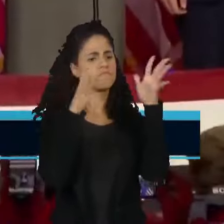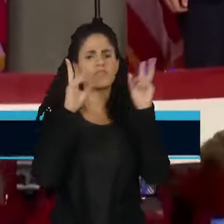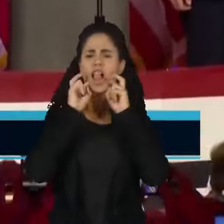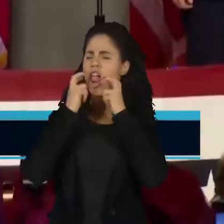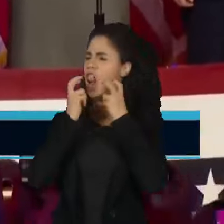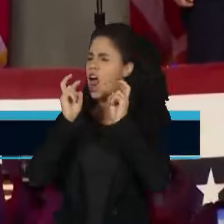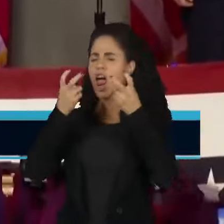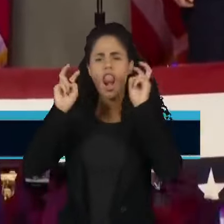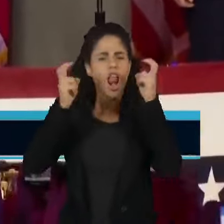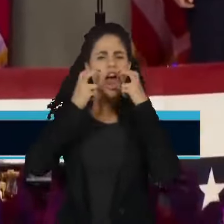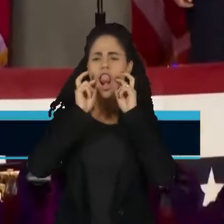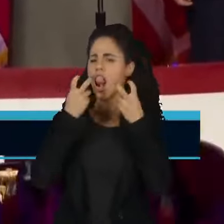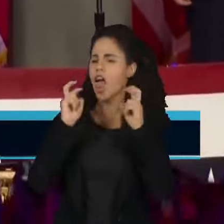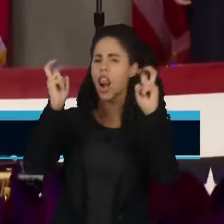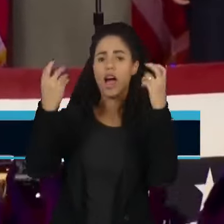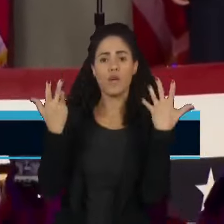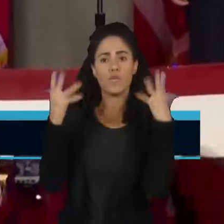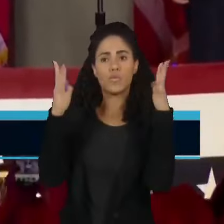gritos.